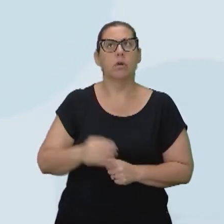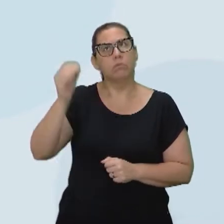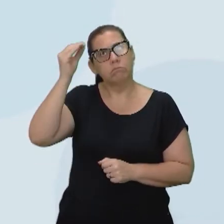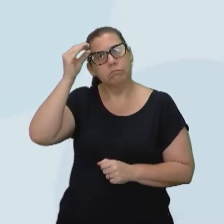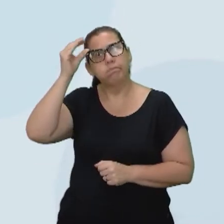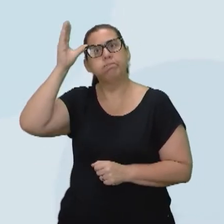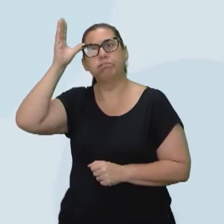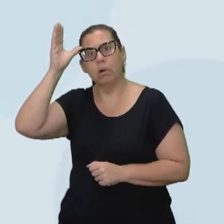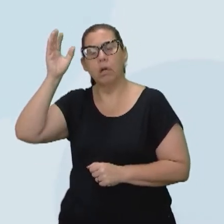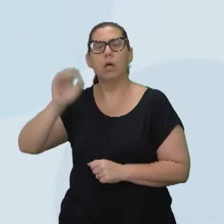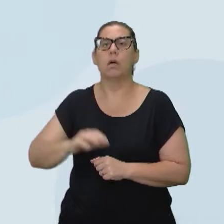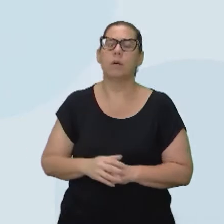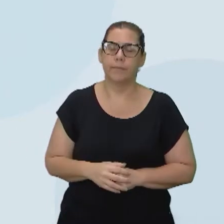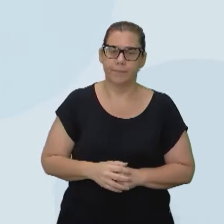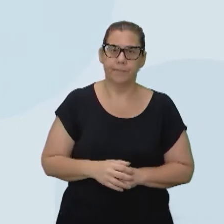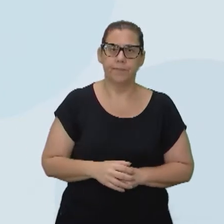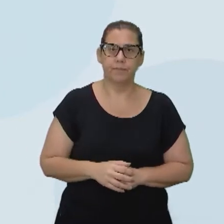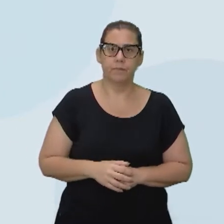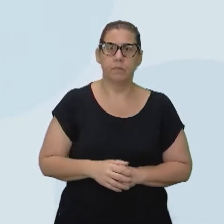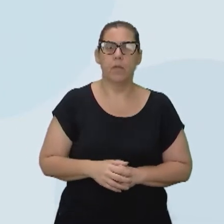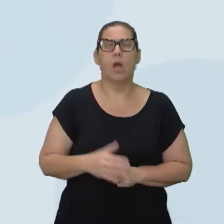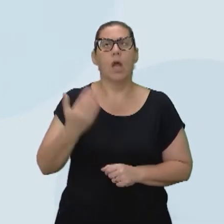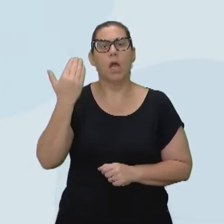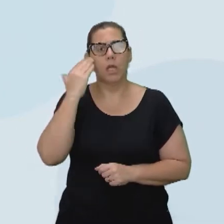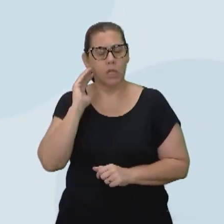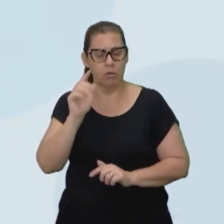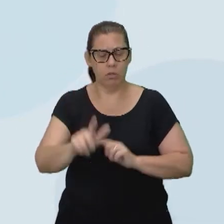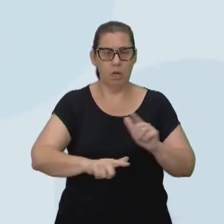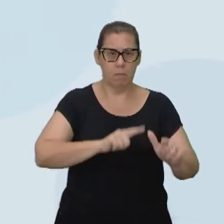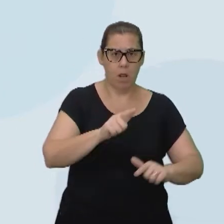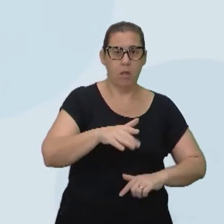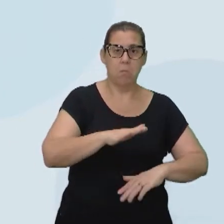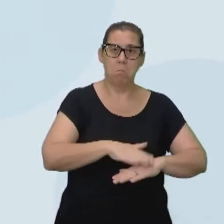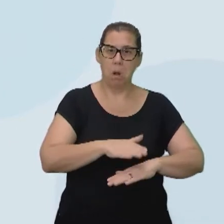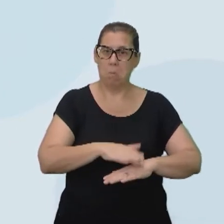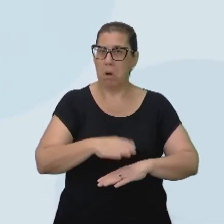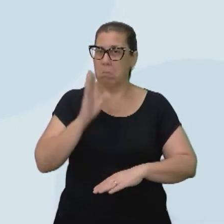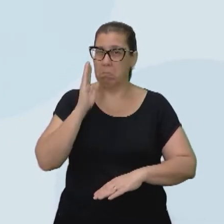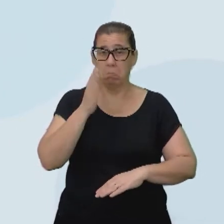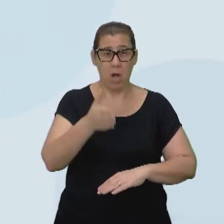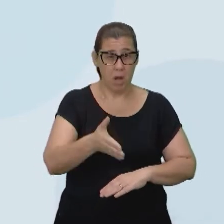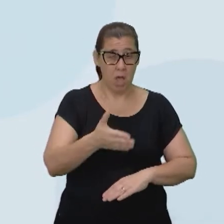desse conceito, uma vez que compreende trabalhadores manuais diretos.